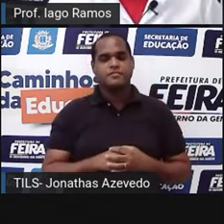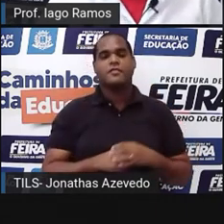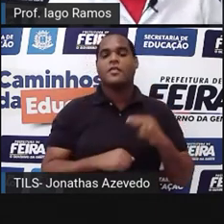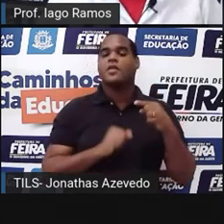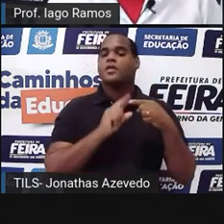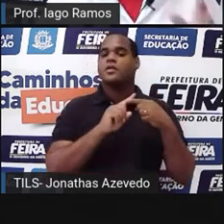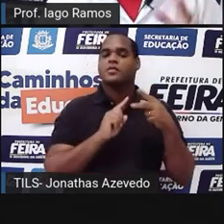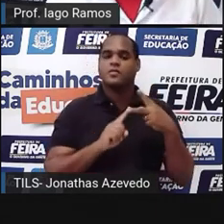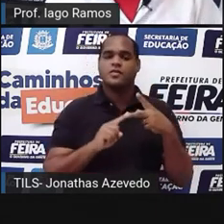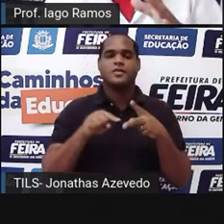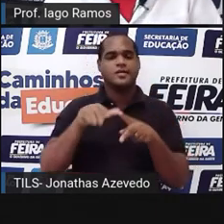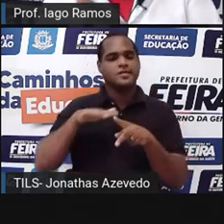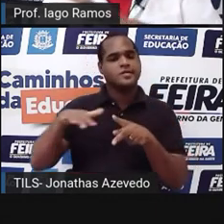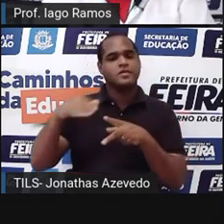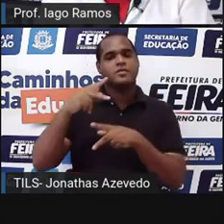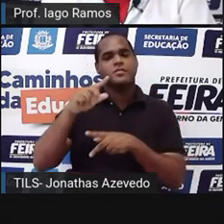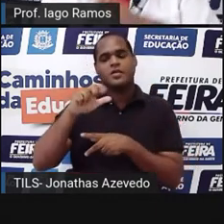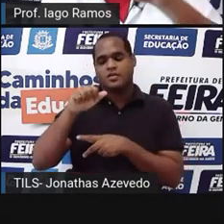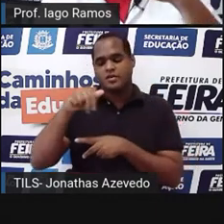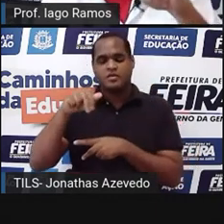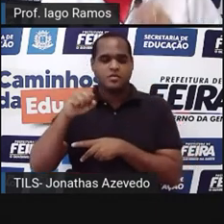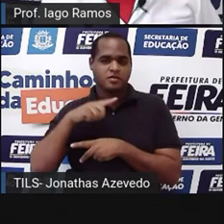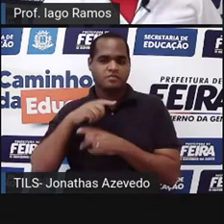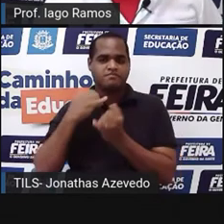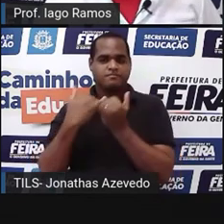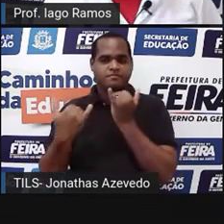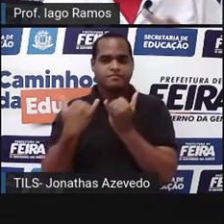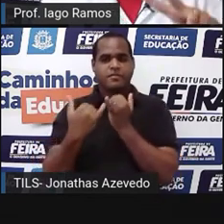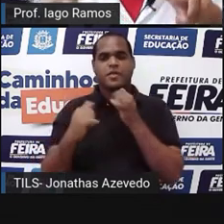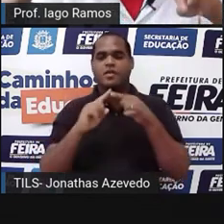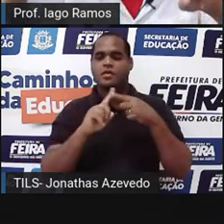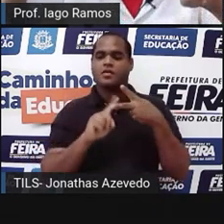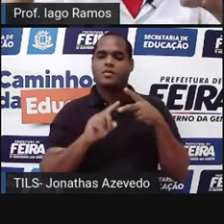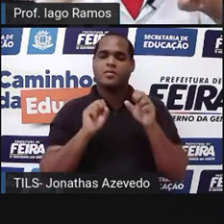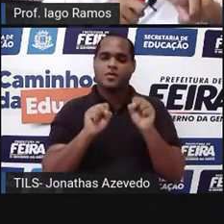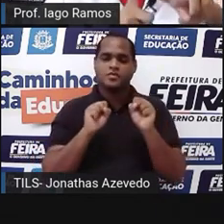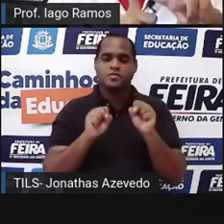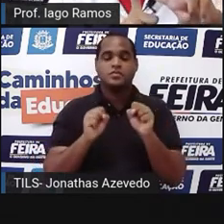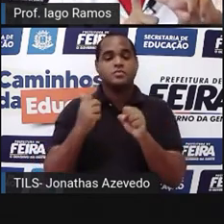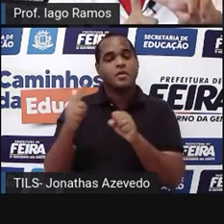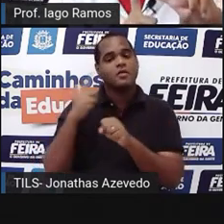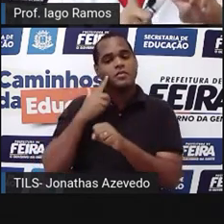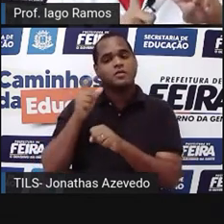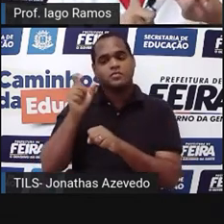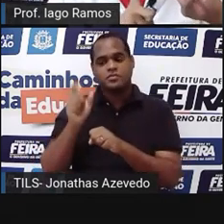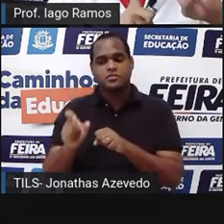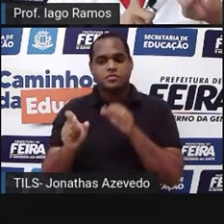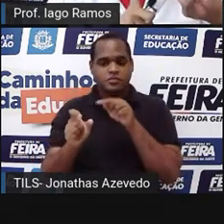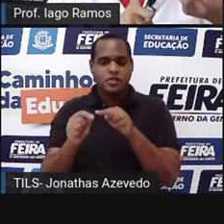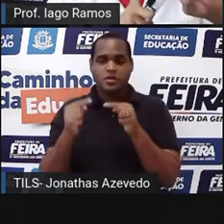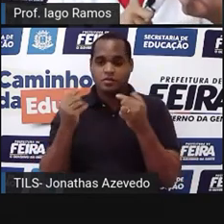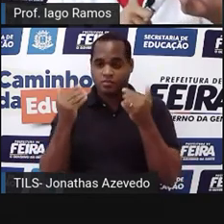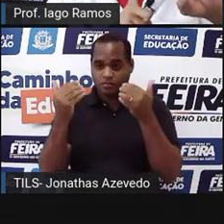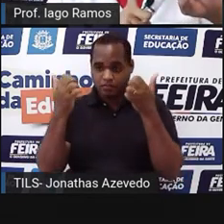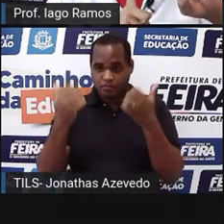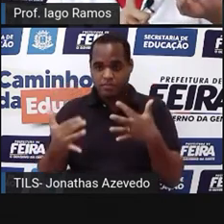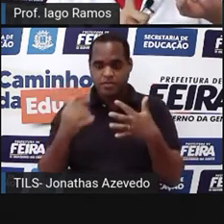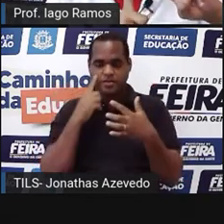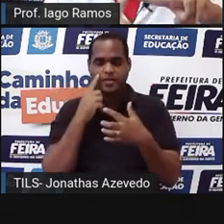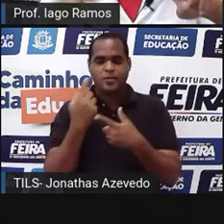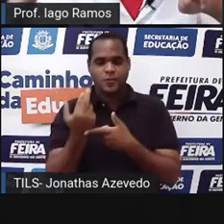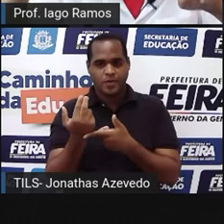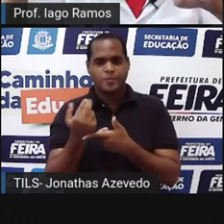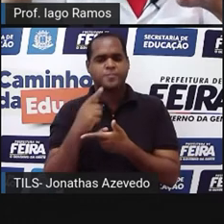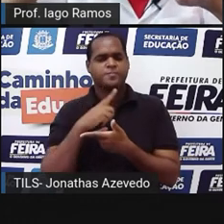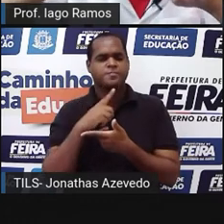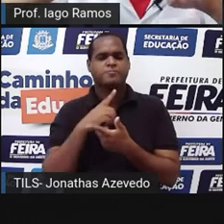Duas figuras geométricas planas serão semelhantes se acontecer duas coisas. Ângulos correspondentes que têm a mesma